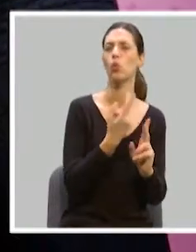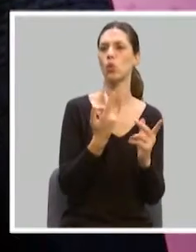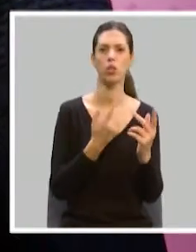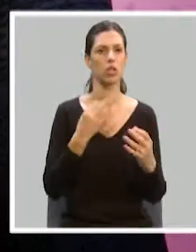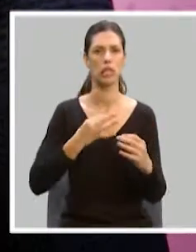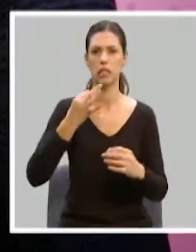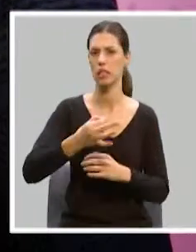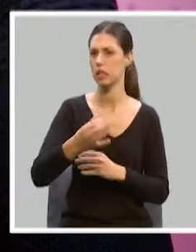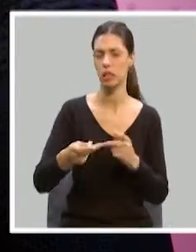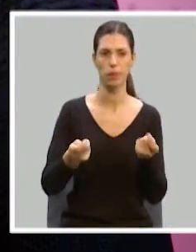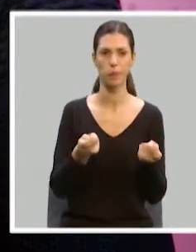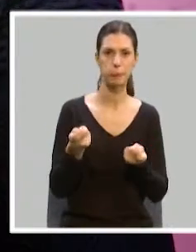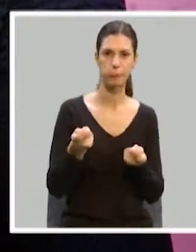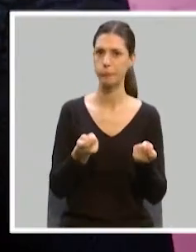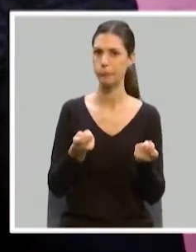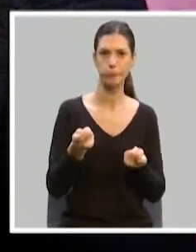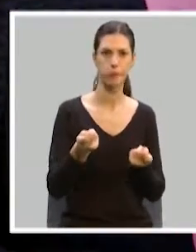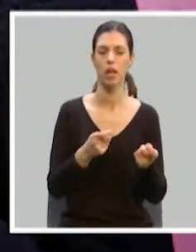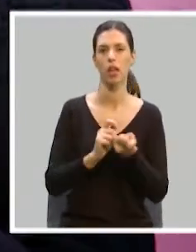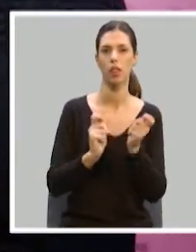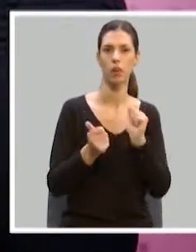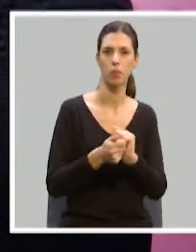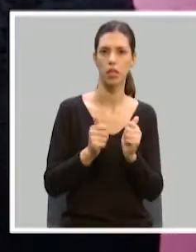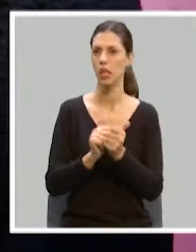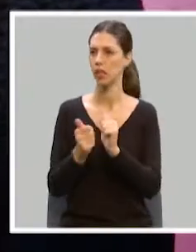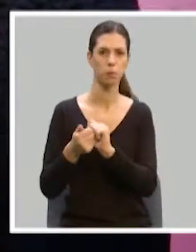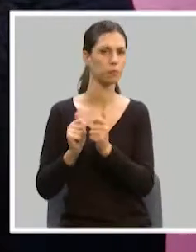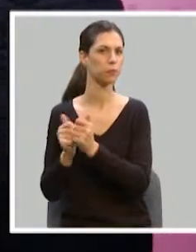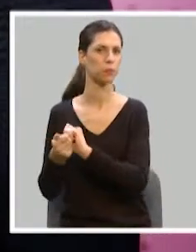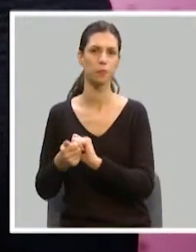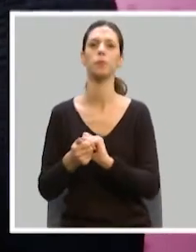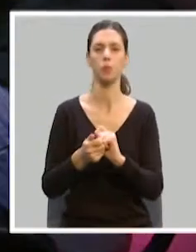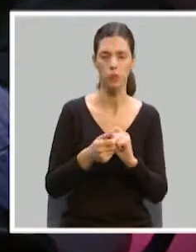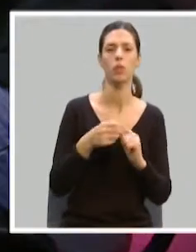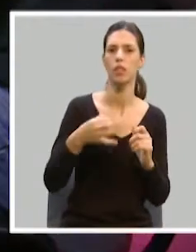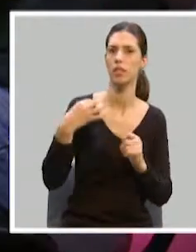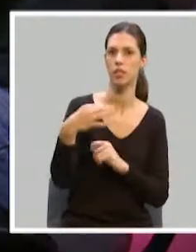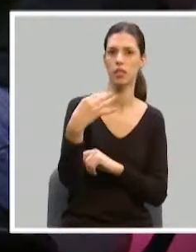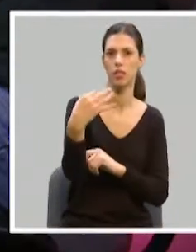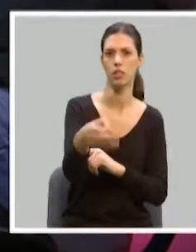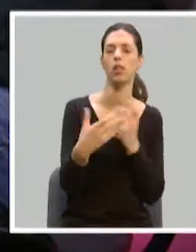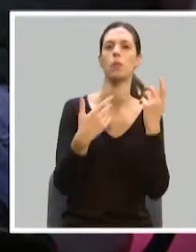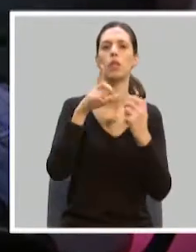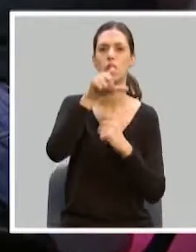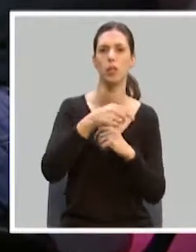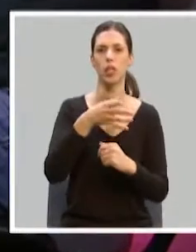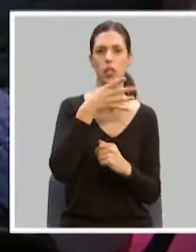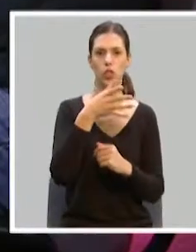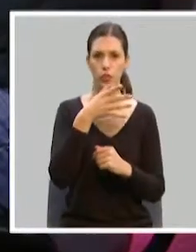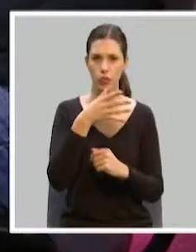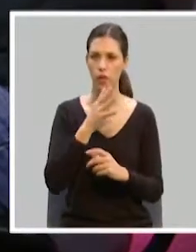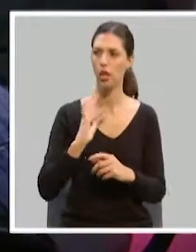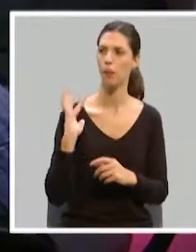cinturas que é importante ter de siri adaptando às circunstâncias e darem um detalhe de